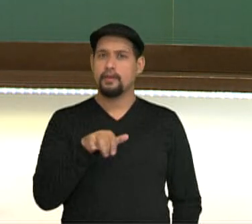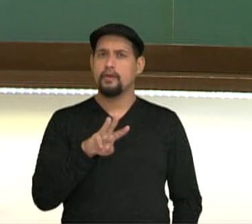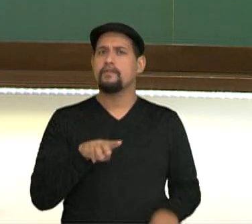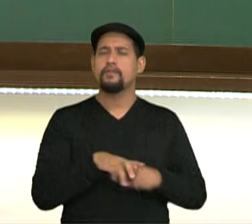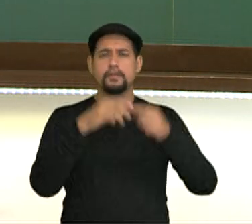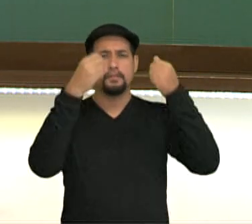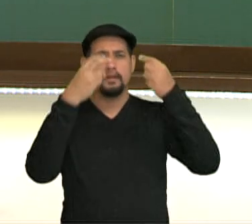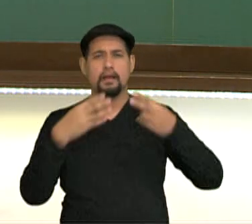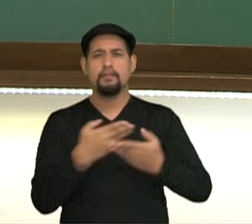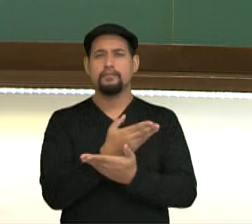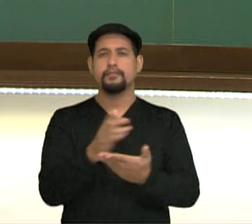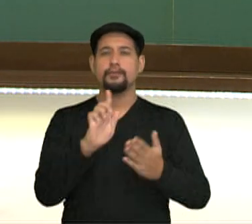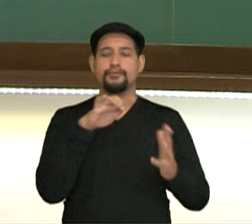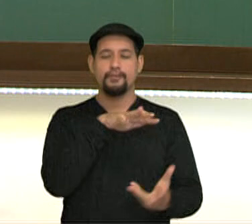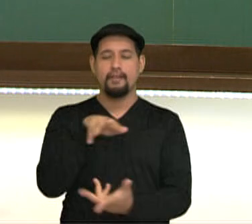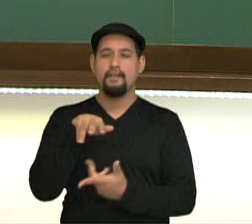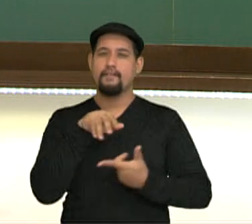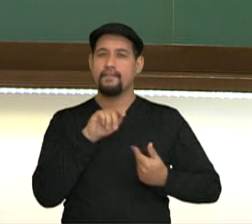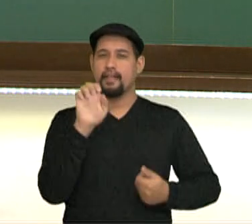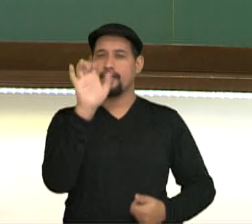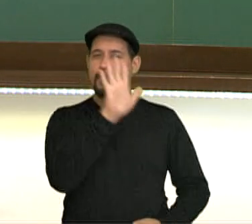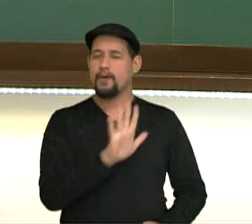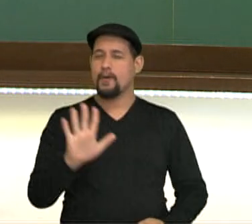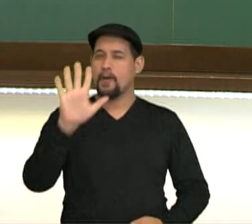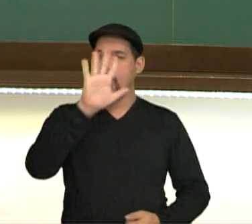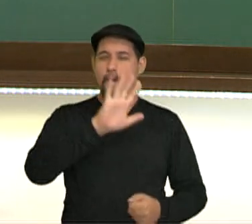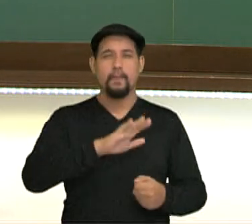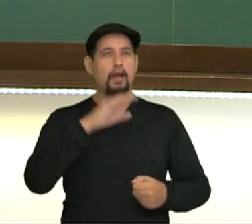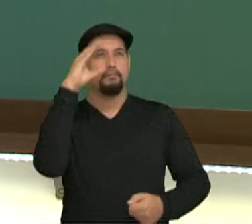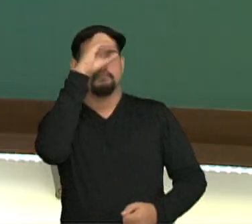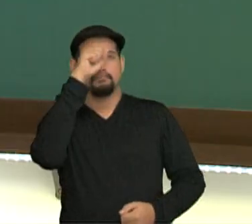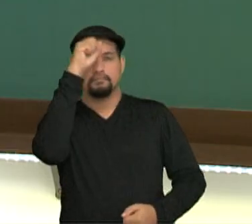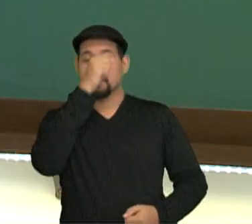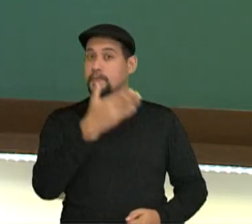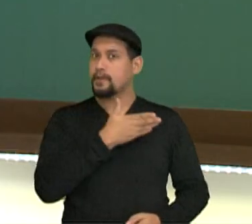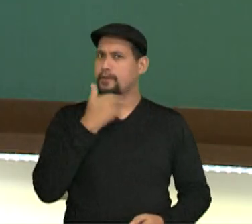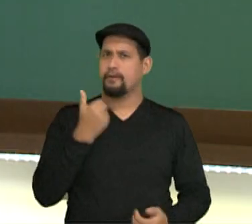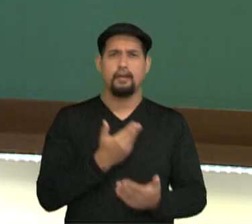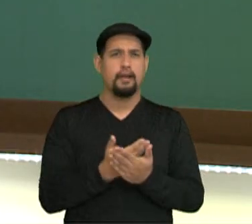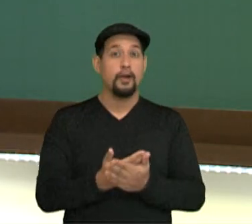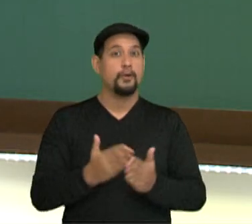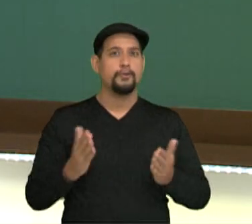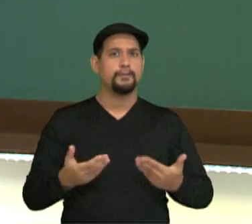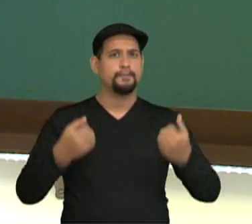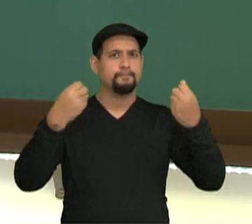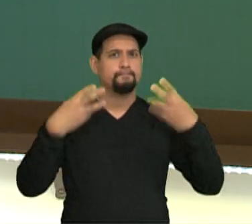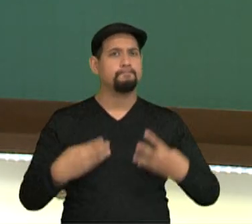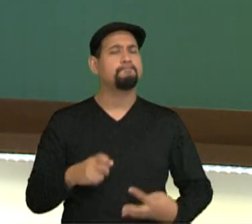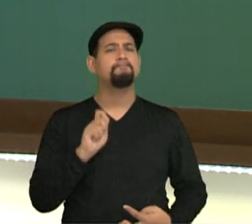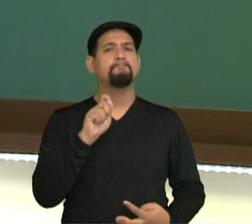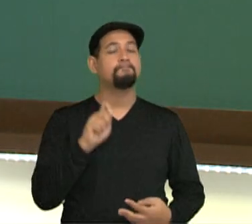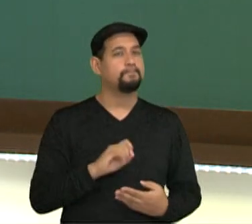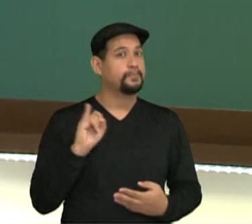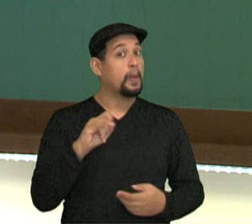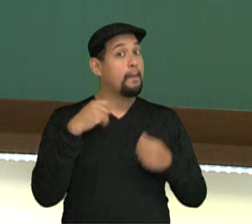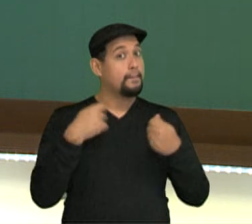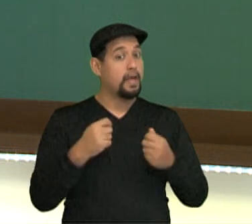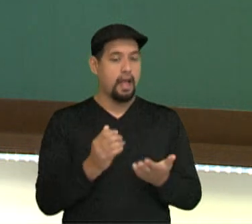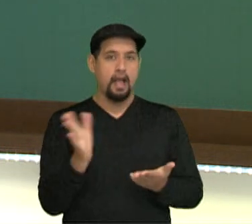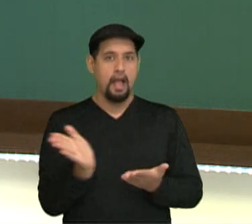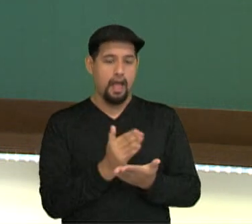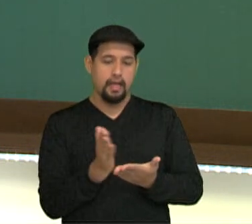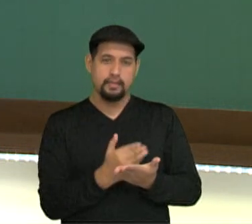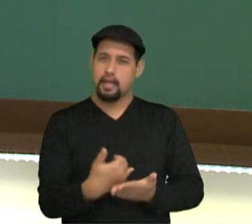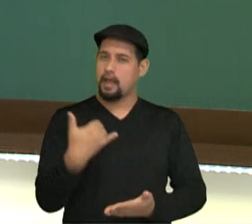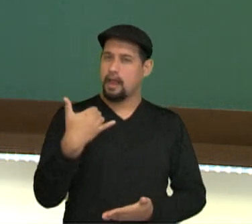você um pouquinho da geografia europeia até mais perto de você. E nessa nossa aula de hoje, é importante que você já tenha em mãos caderno, caneta,